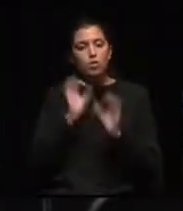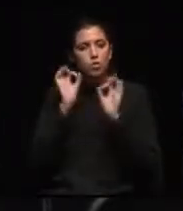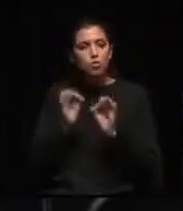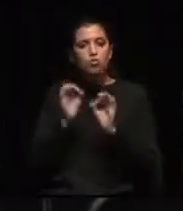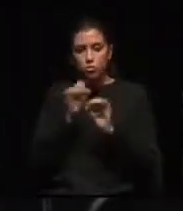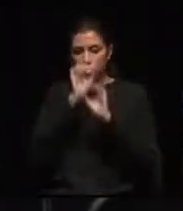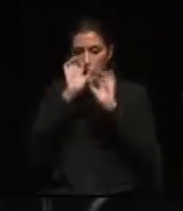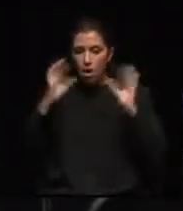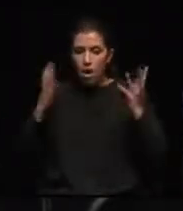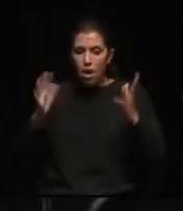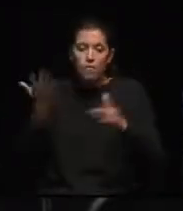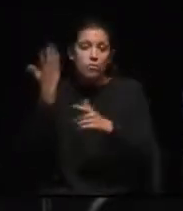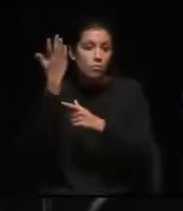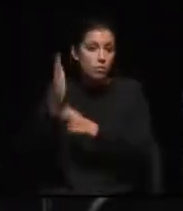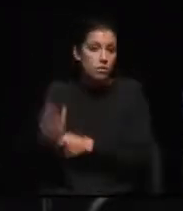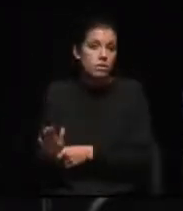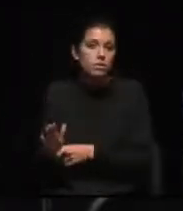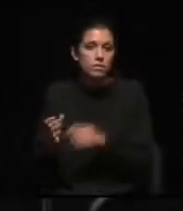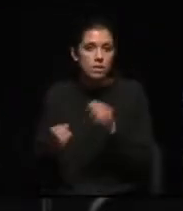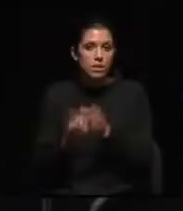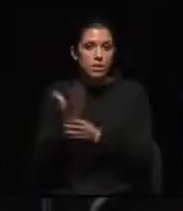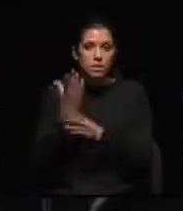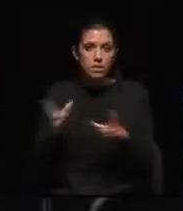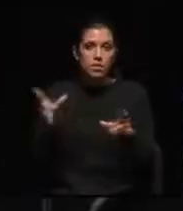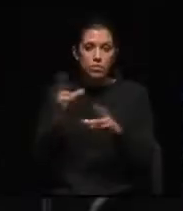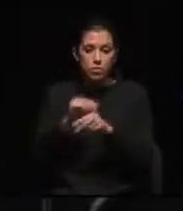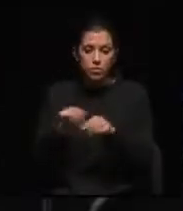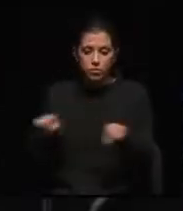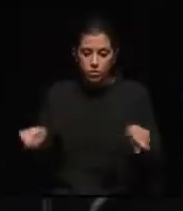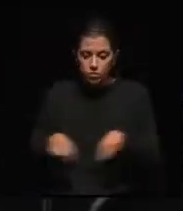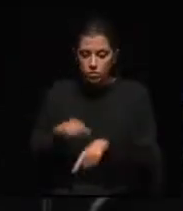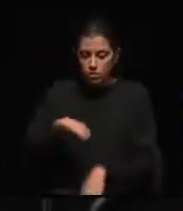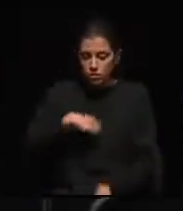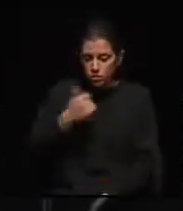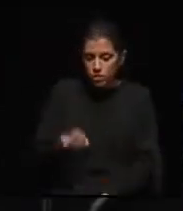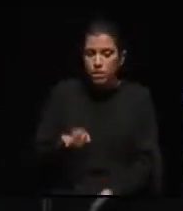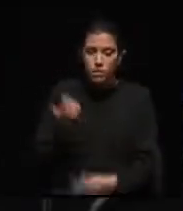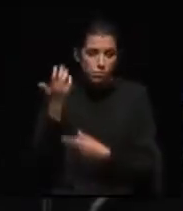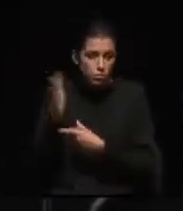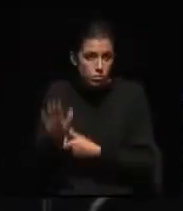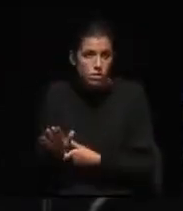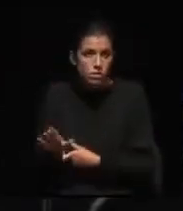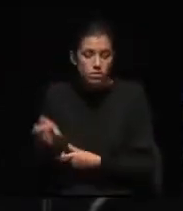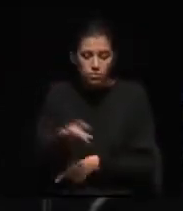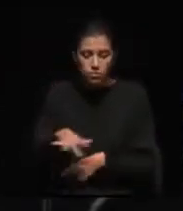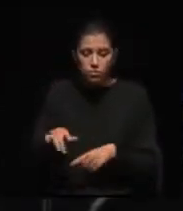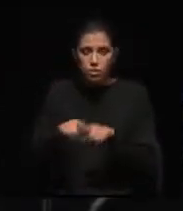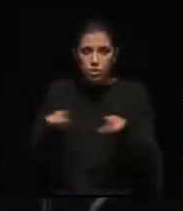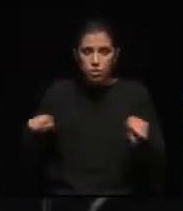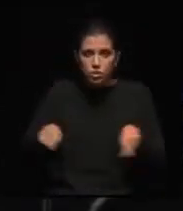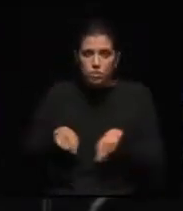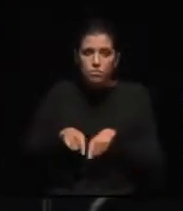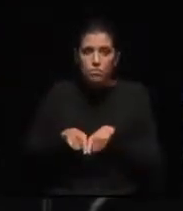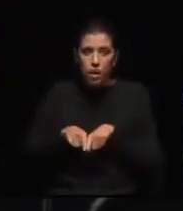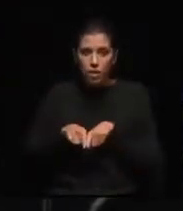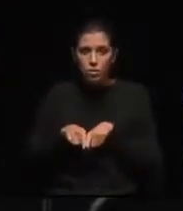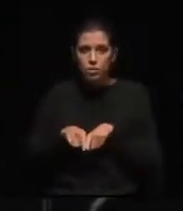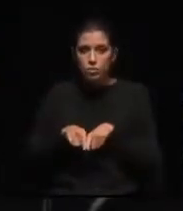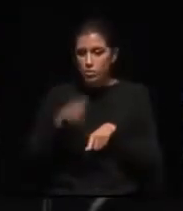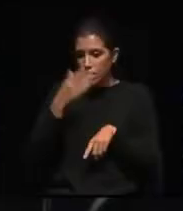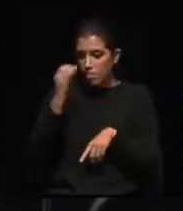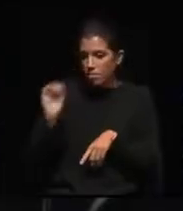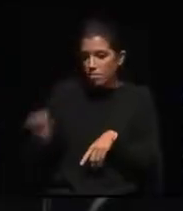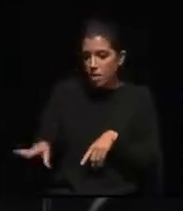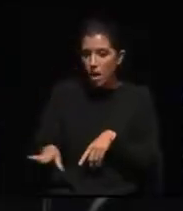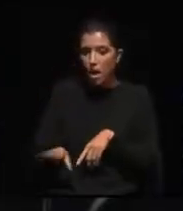do arvoredo, como, por exemplo, a criação de novos espaços verdes, nomeadamente em espaços expectantes ou